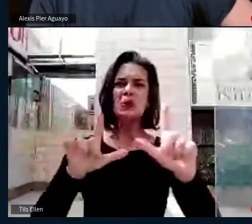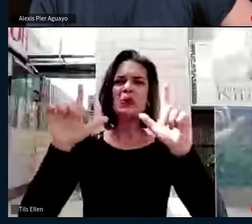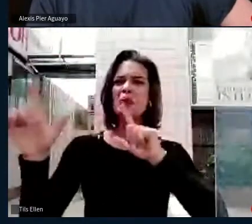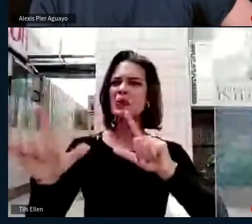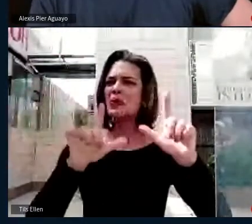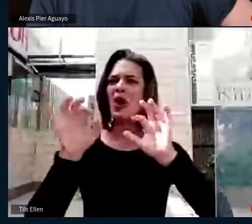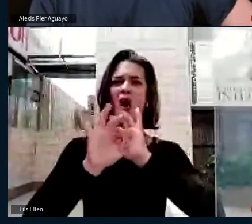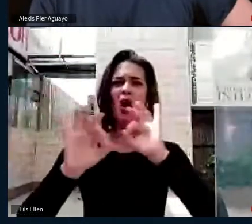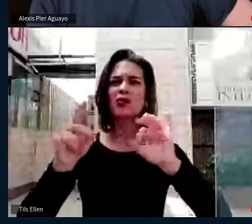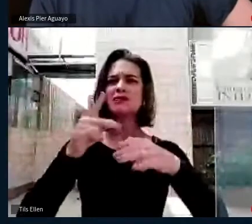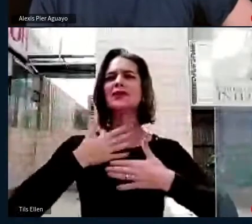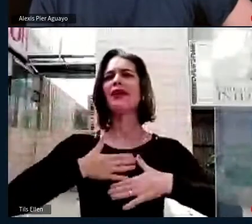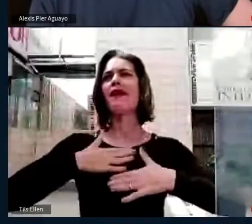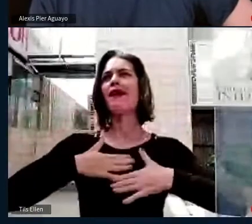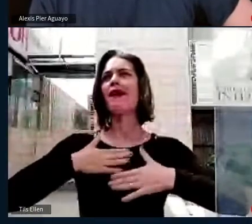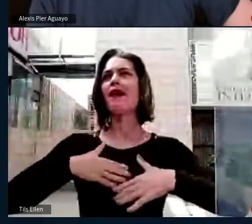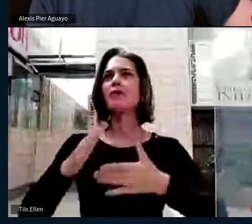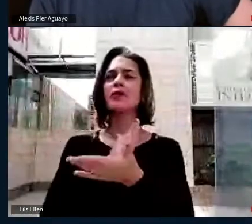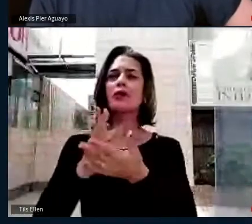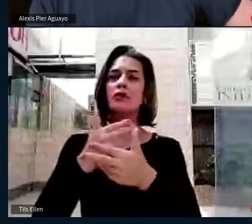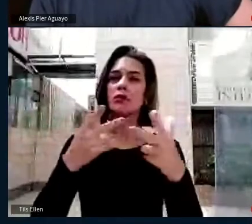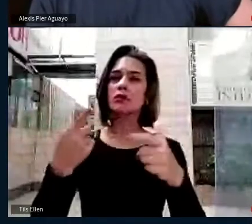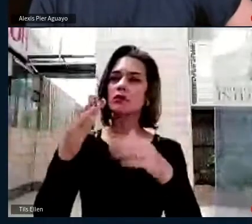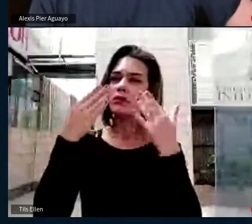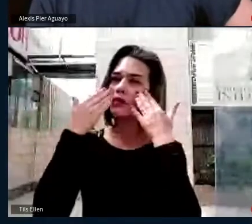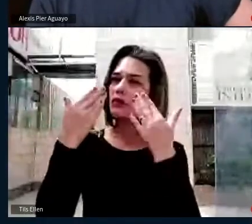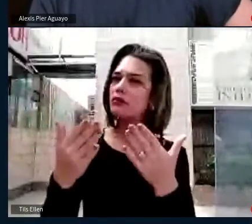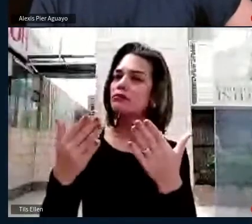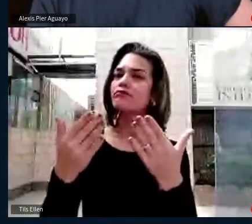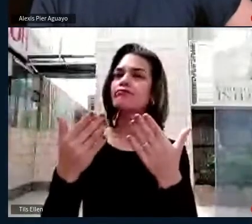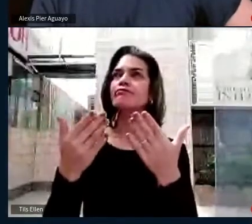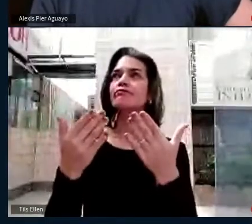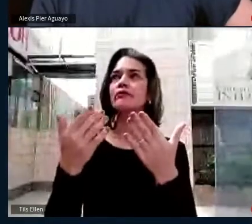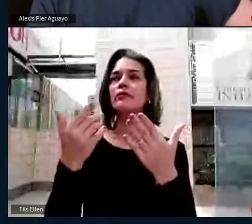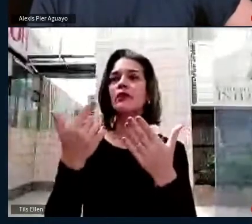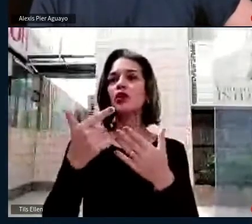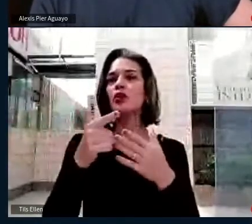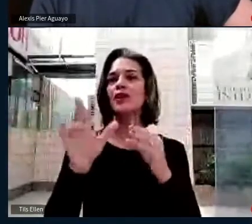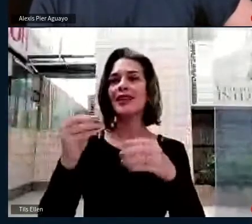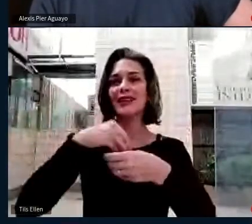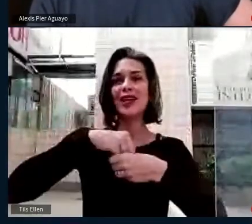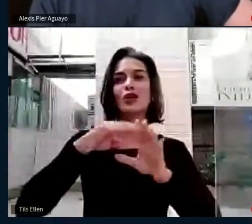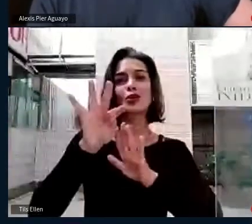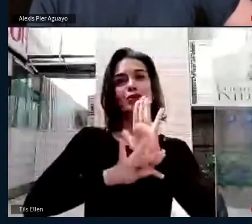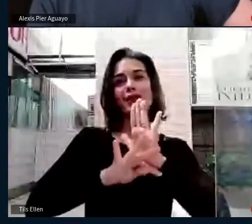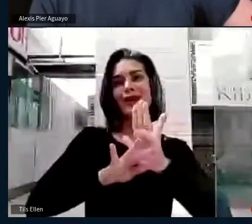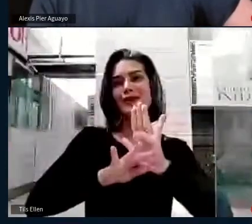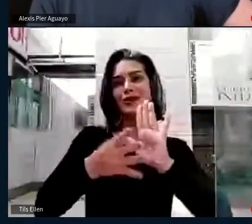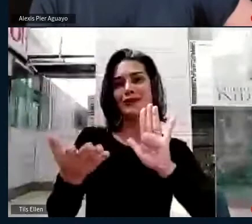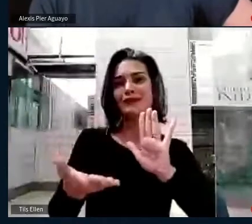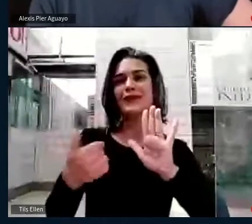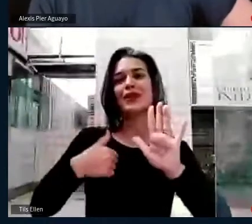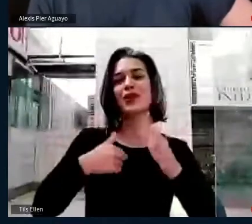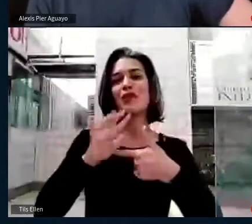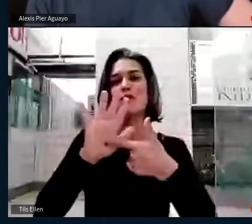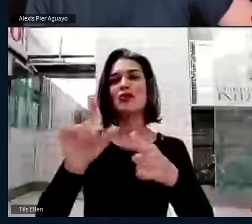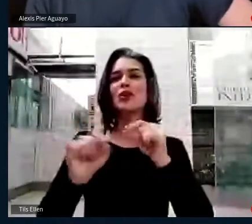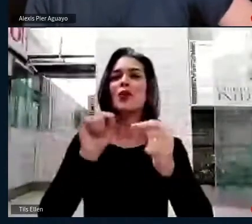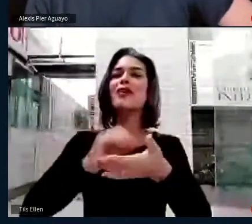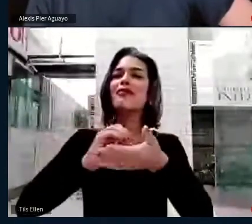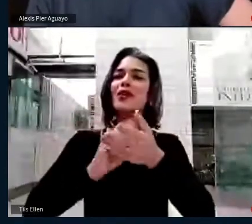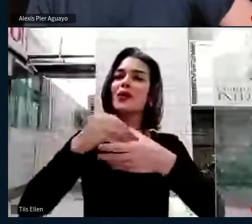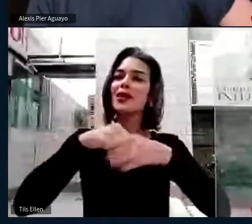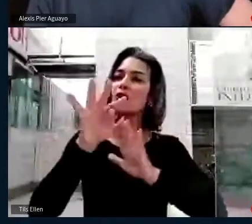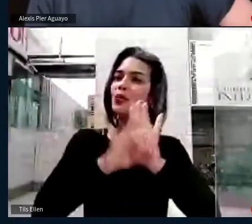tranquilo. E acho que algumas coisas da sua apresentação não estão no seu texto e eu vou apontar aqui, mas quero